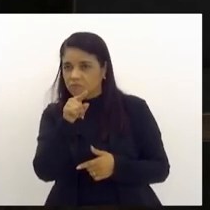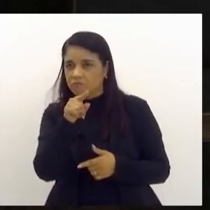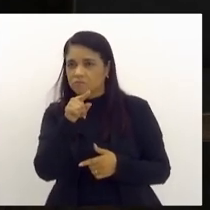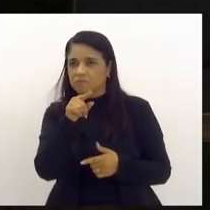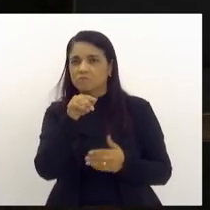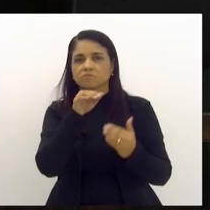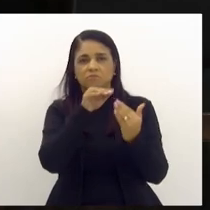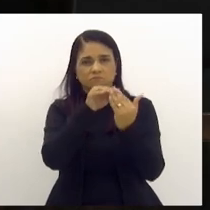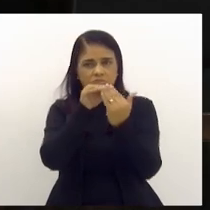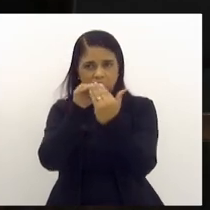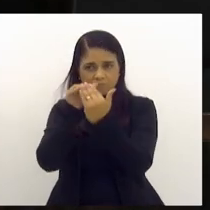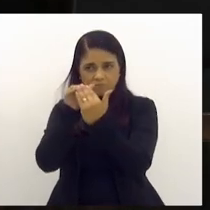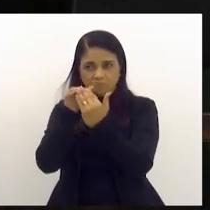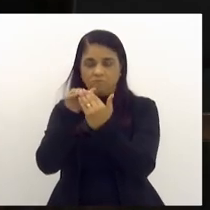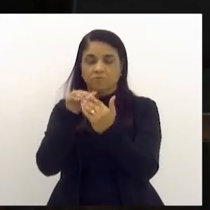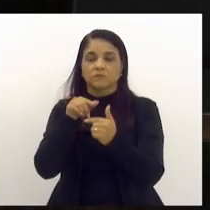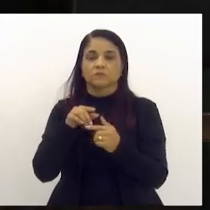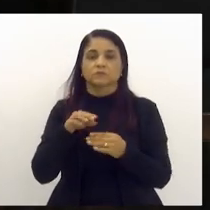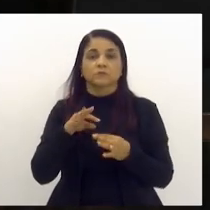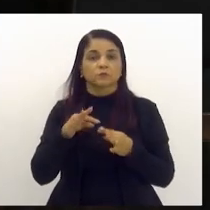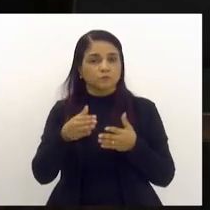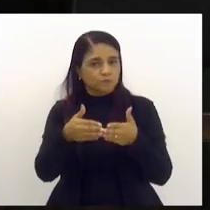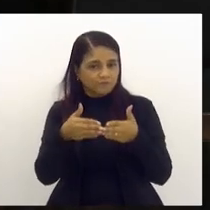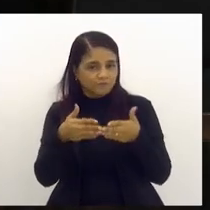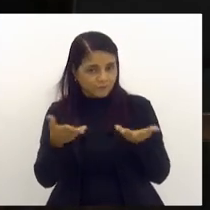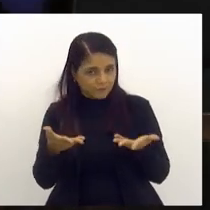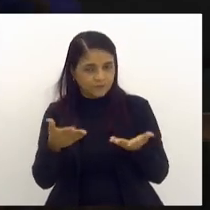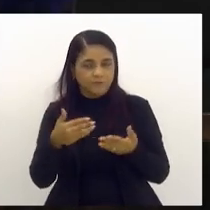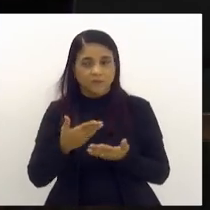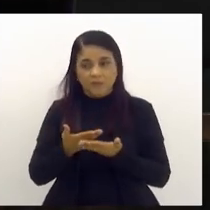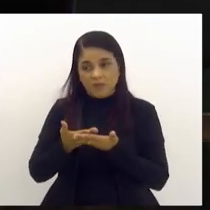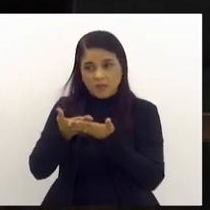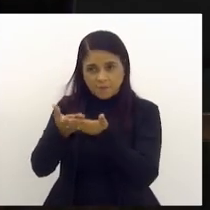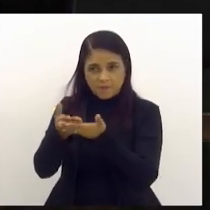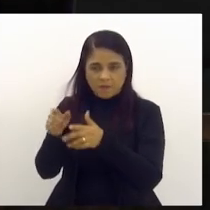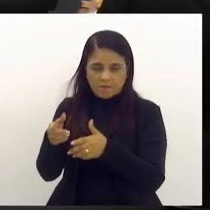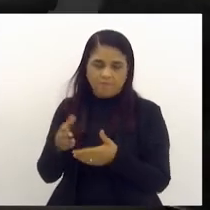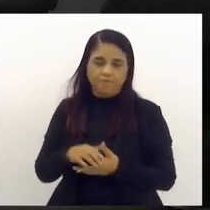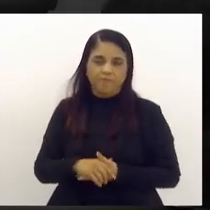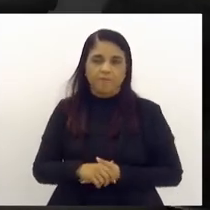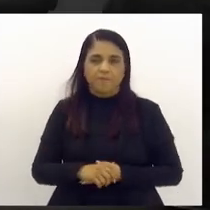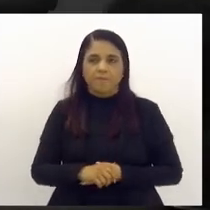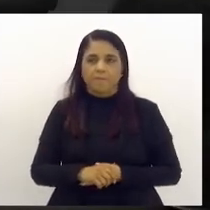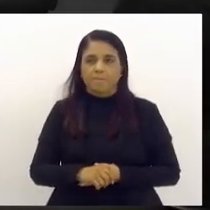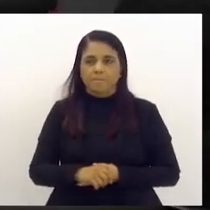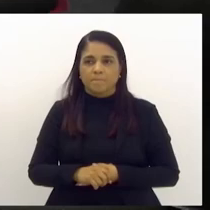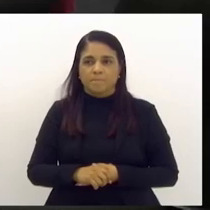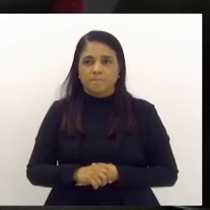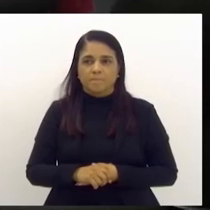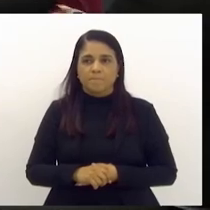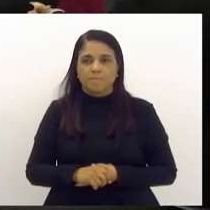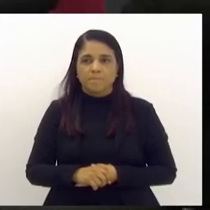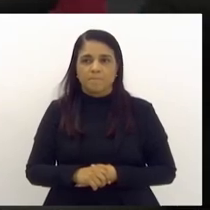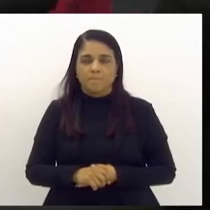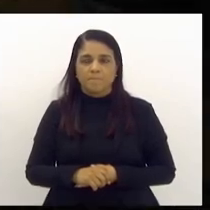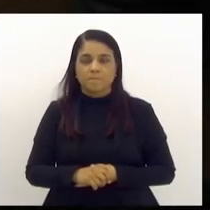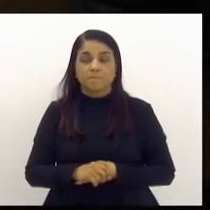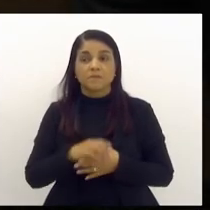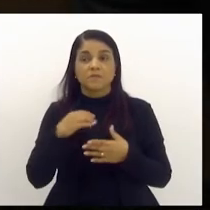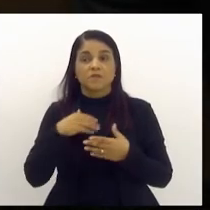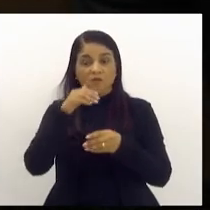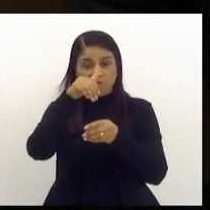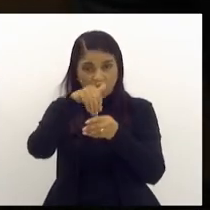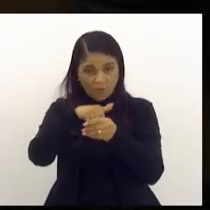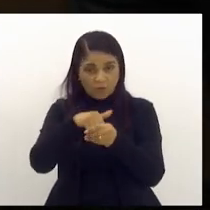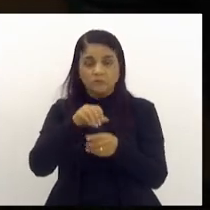vamos todos para o painel, por gentileza, tá? Para encaminhar, senhor presidente. Por favor. A liderança do governo encaminha o voto